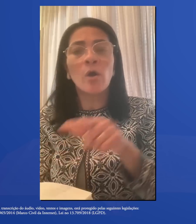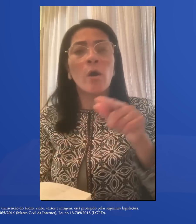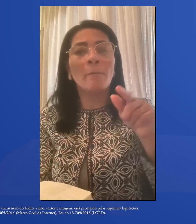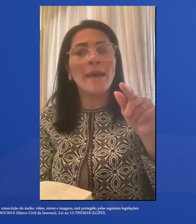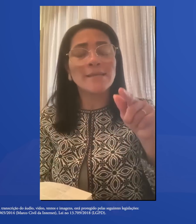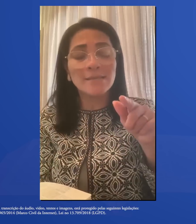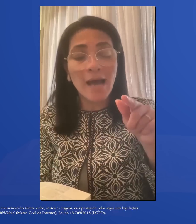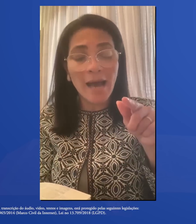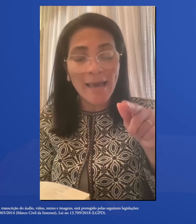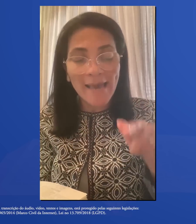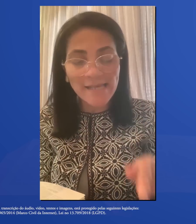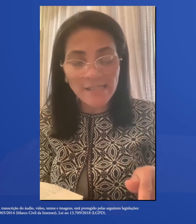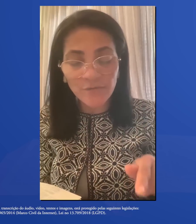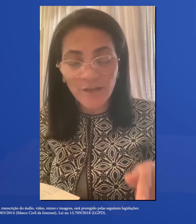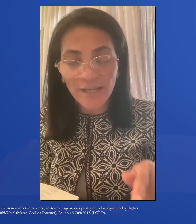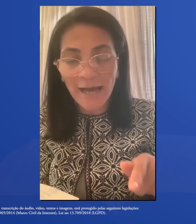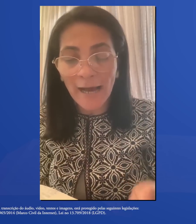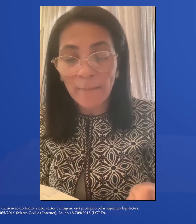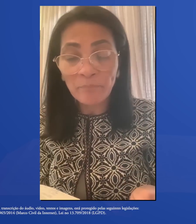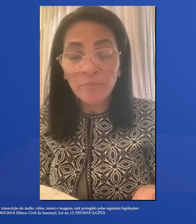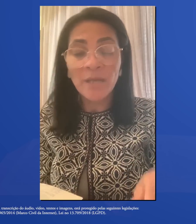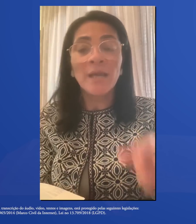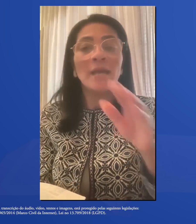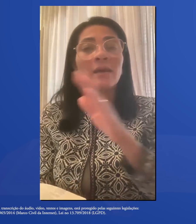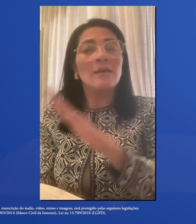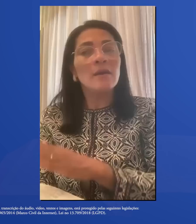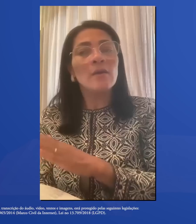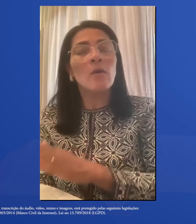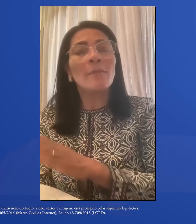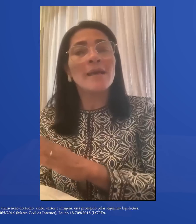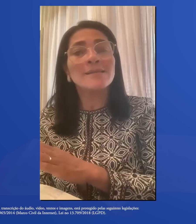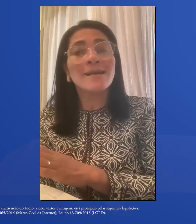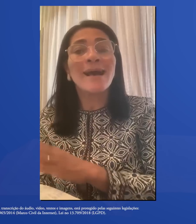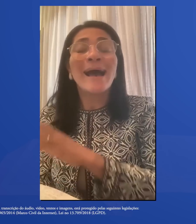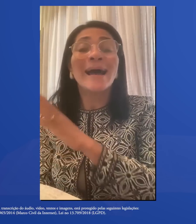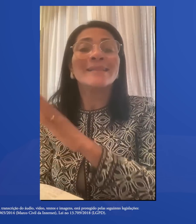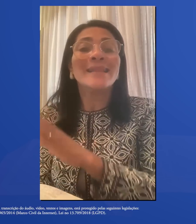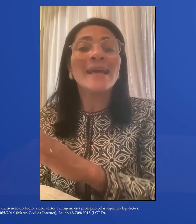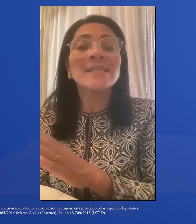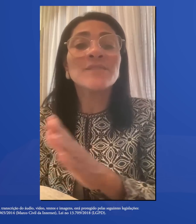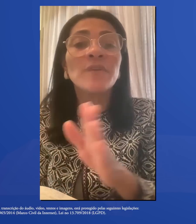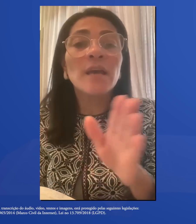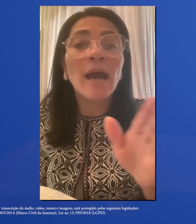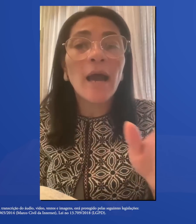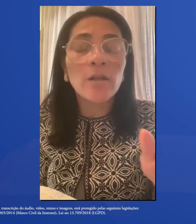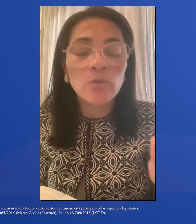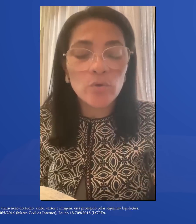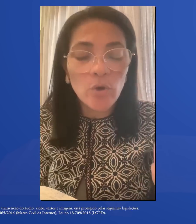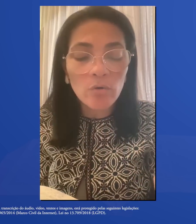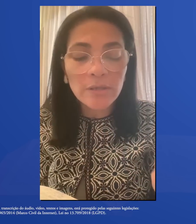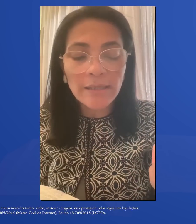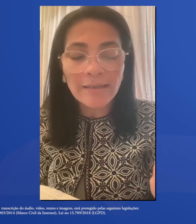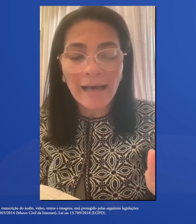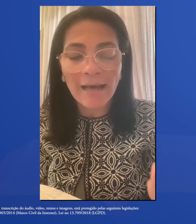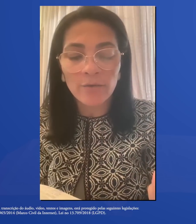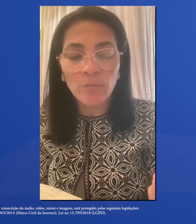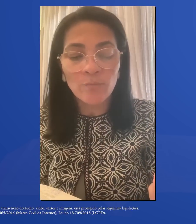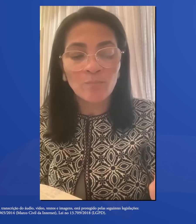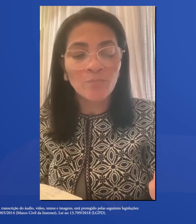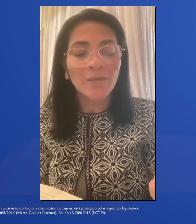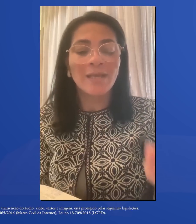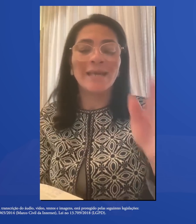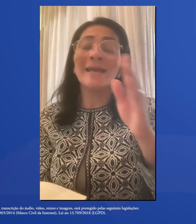aprendido, começa a esfriar e começa a desviar do